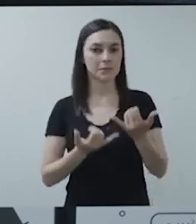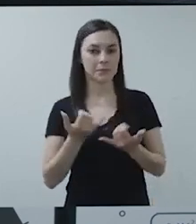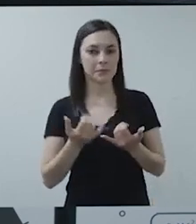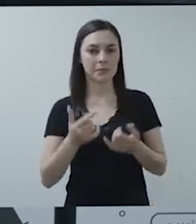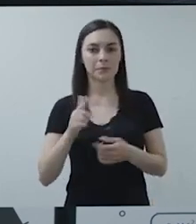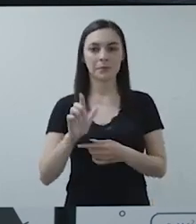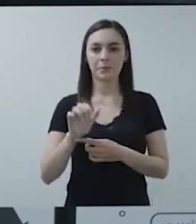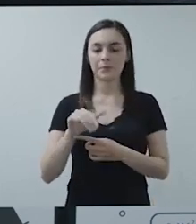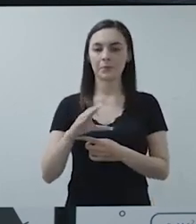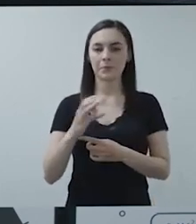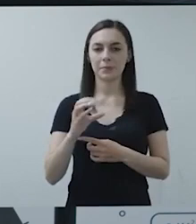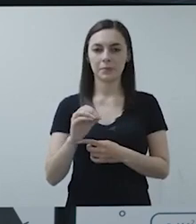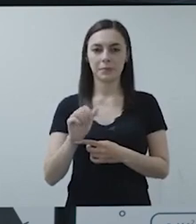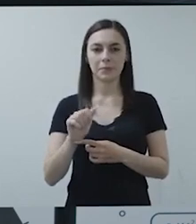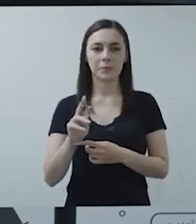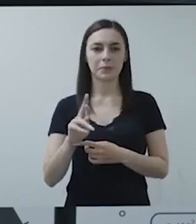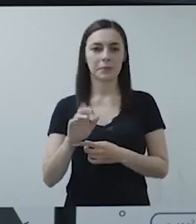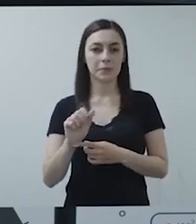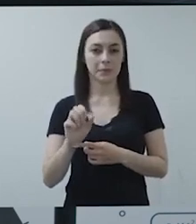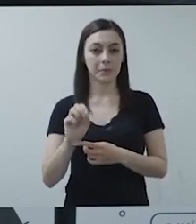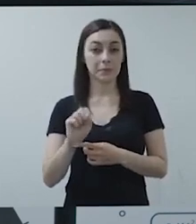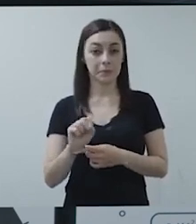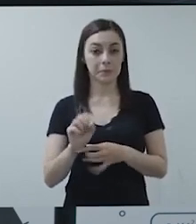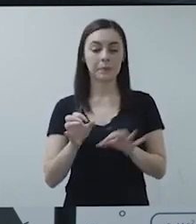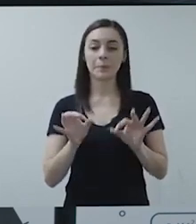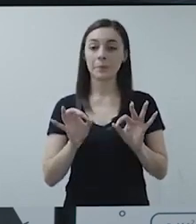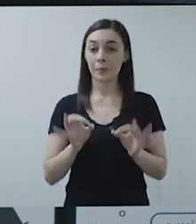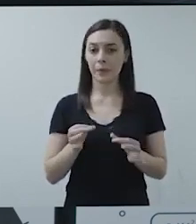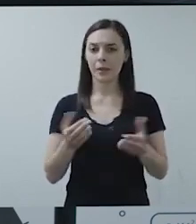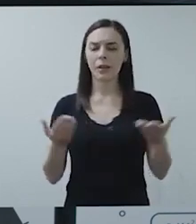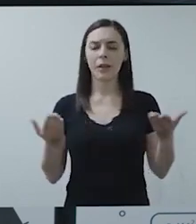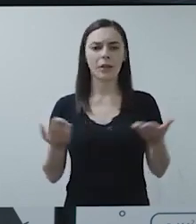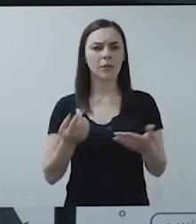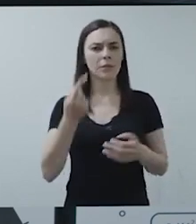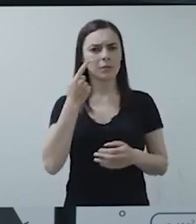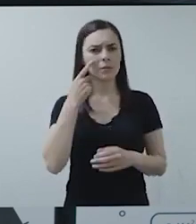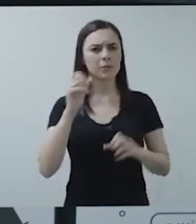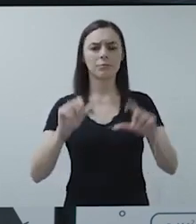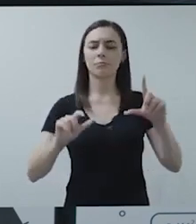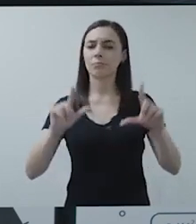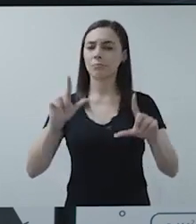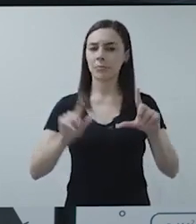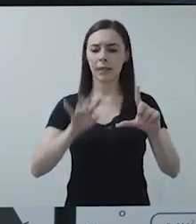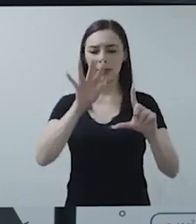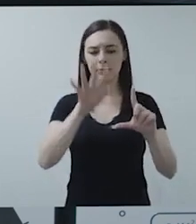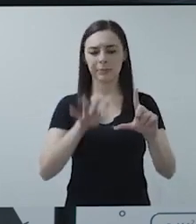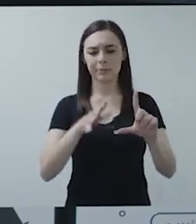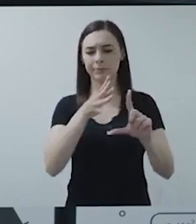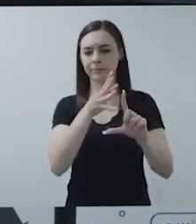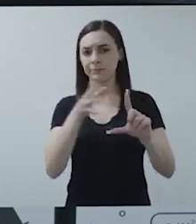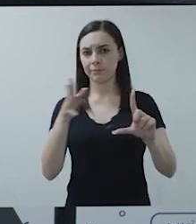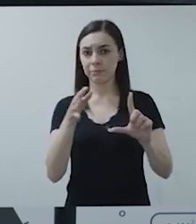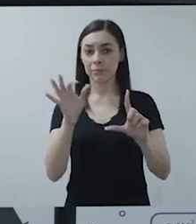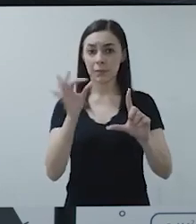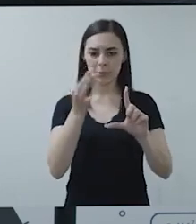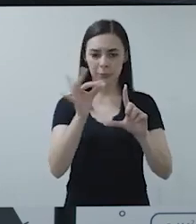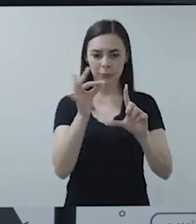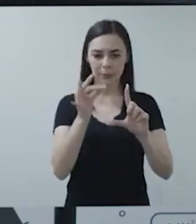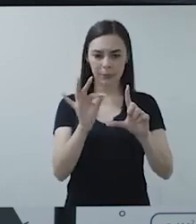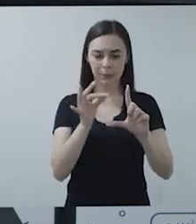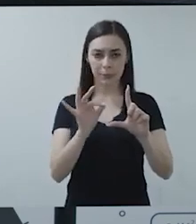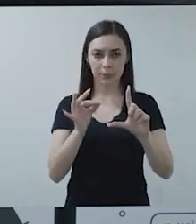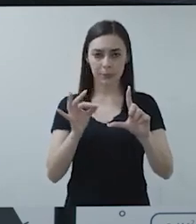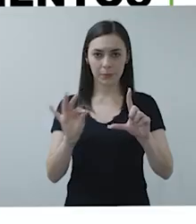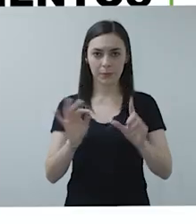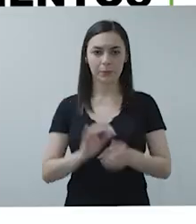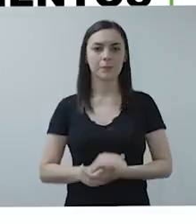lenço atrás. Muito bem. Vamos conferir, então, na tela se está tudo correto.